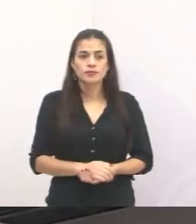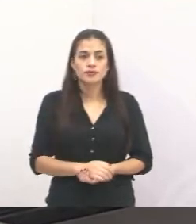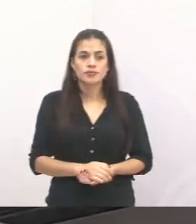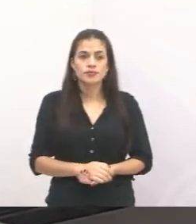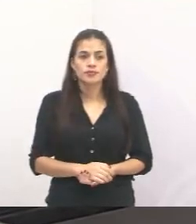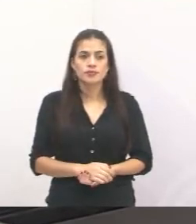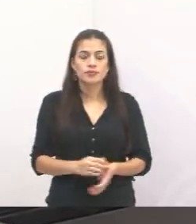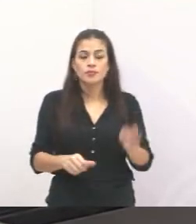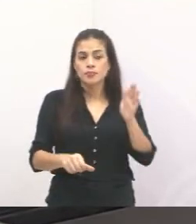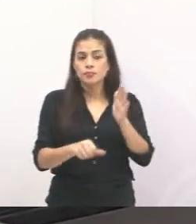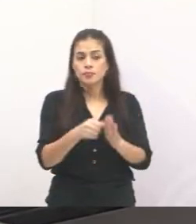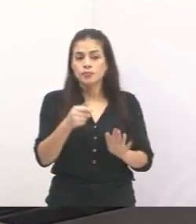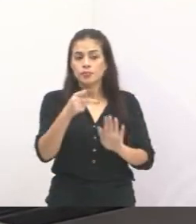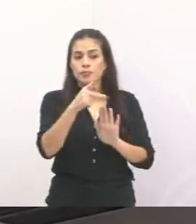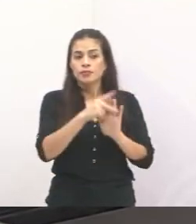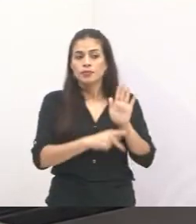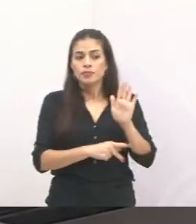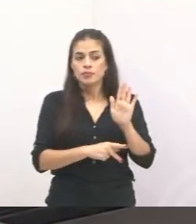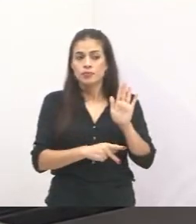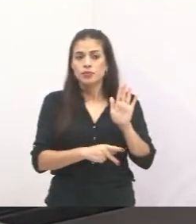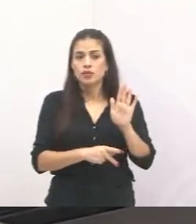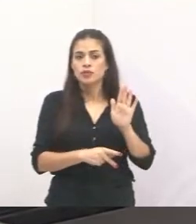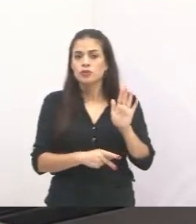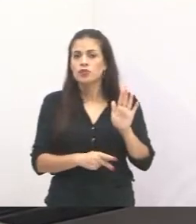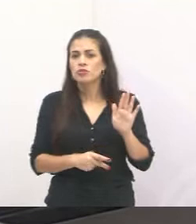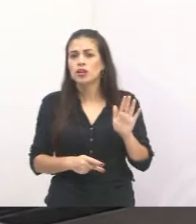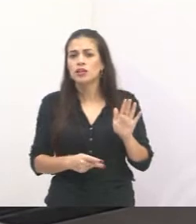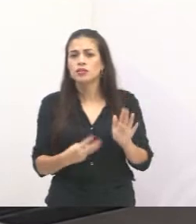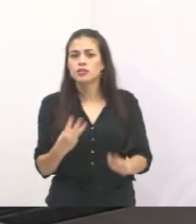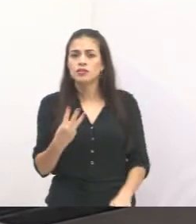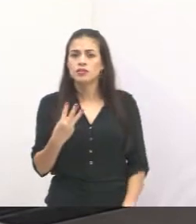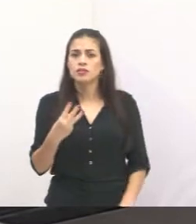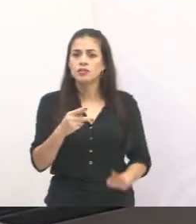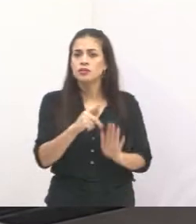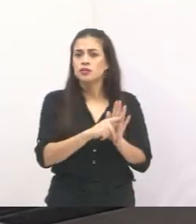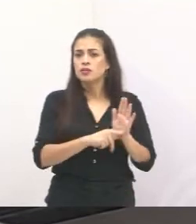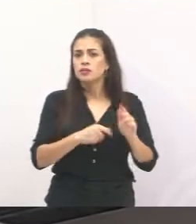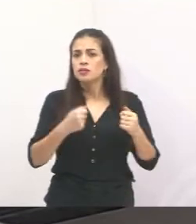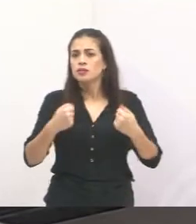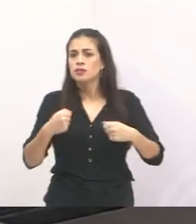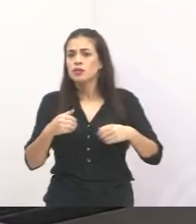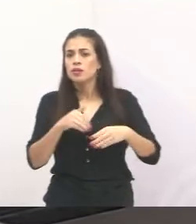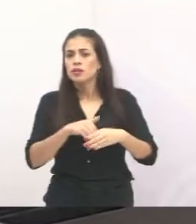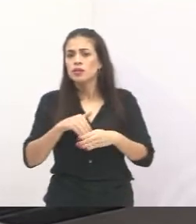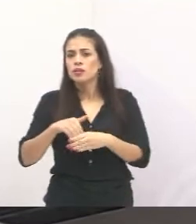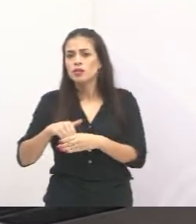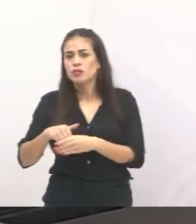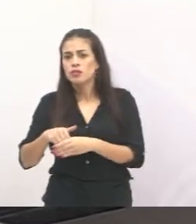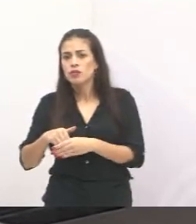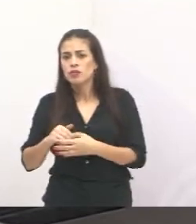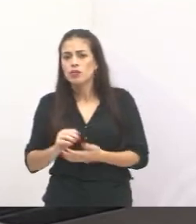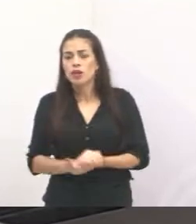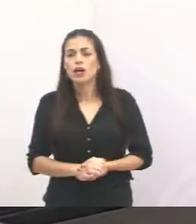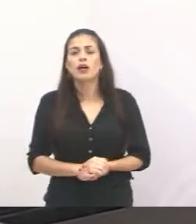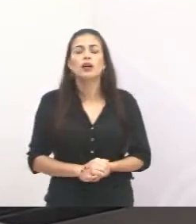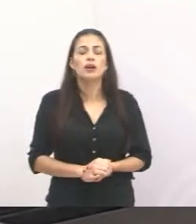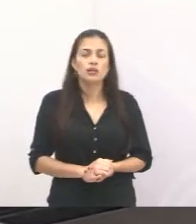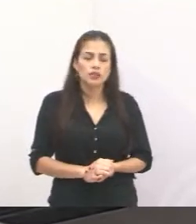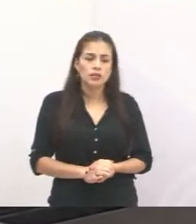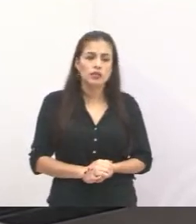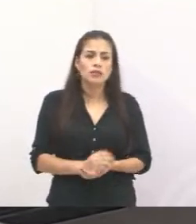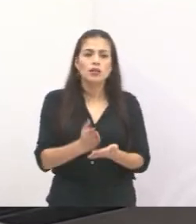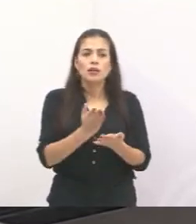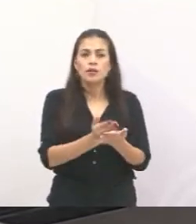primeiro projeto dos 3 que nós precisamos votar. E que, tratando de um